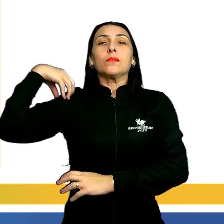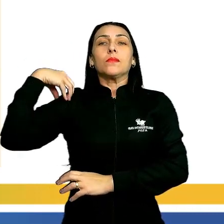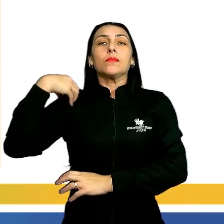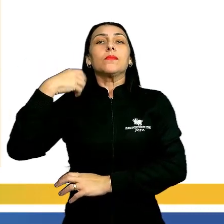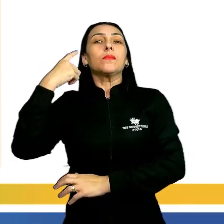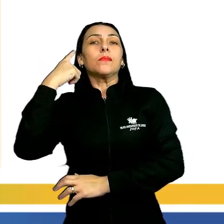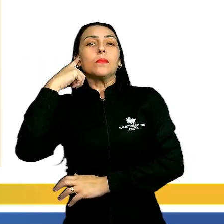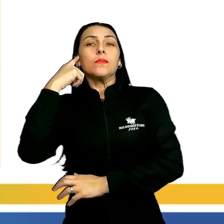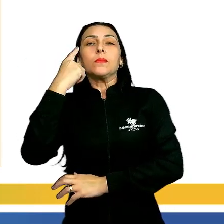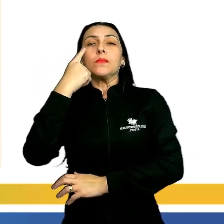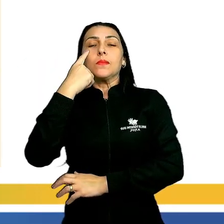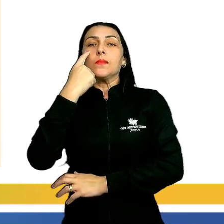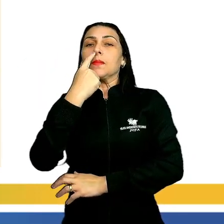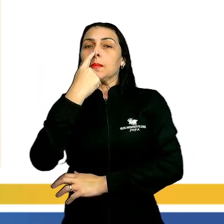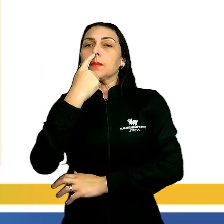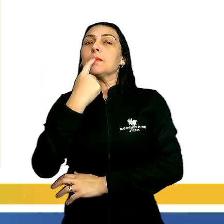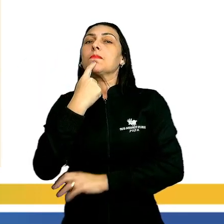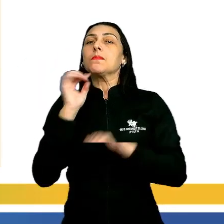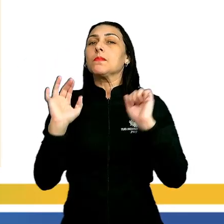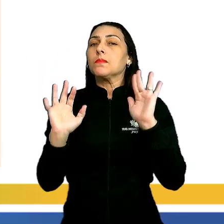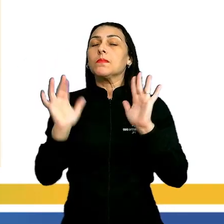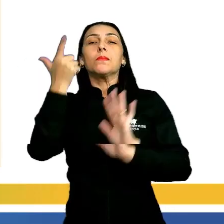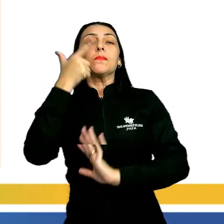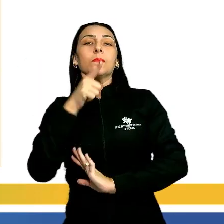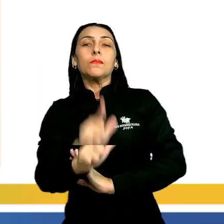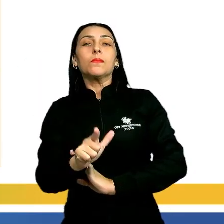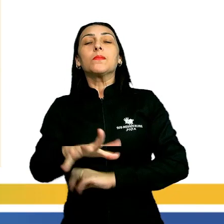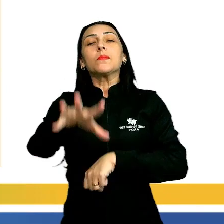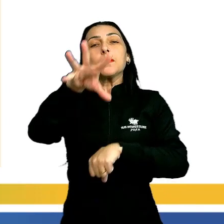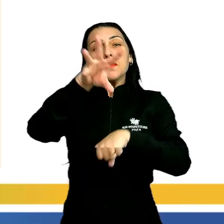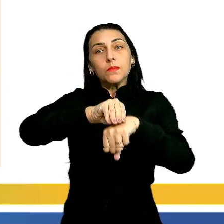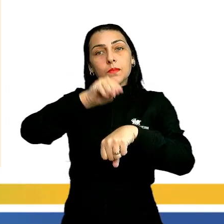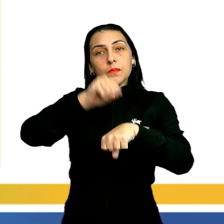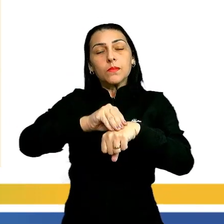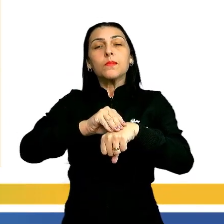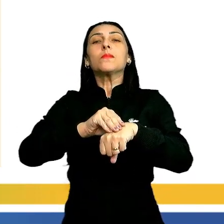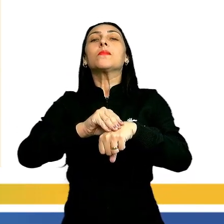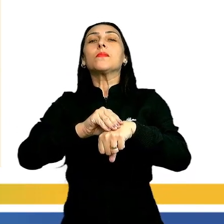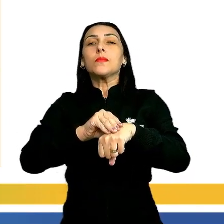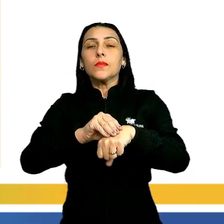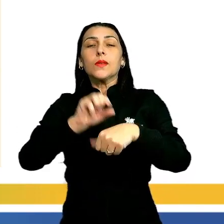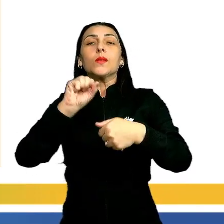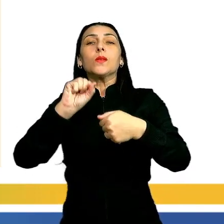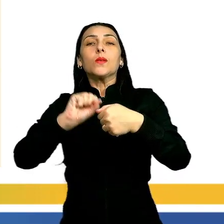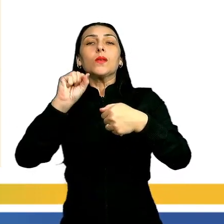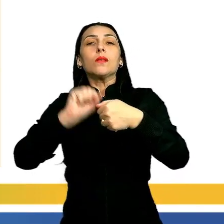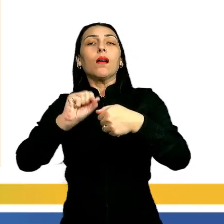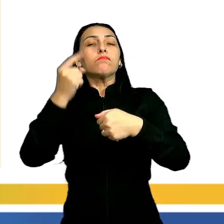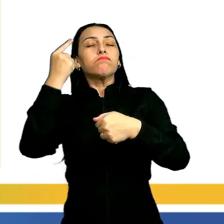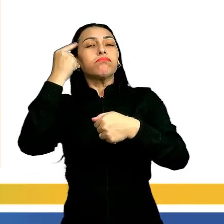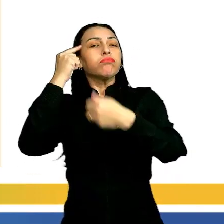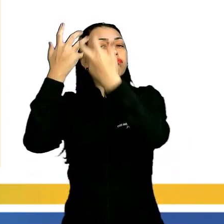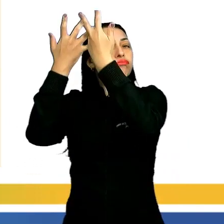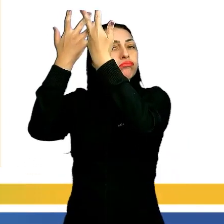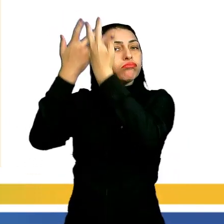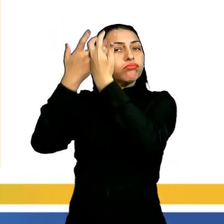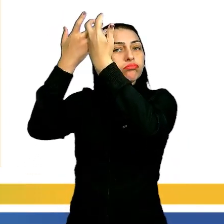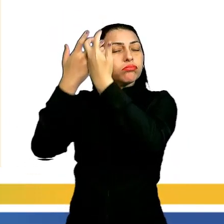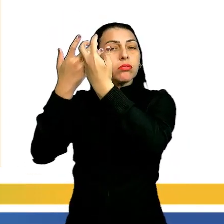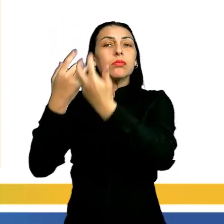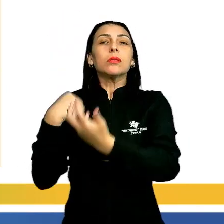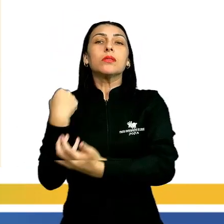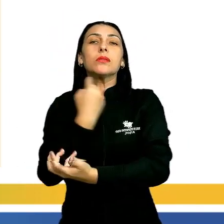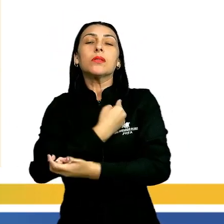audição, tato, paladar e olfato que nós adquirimos o conhecimento e ele vai ser processado na nossa cabeça para que a